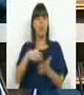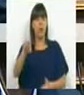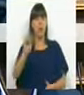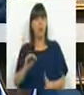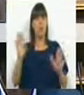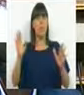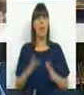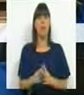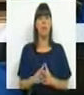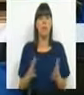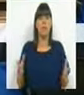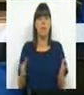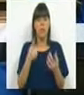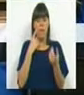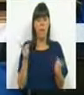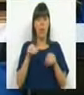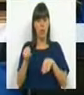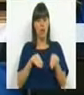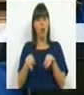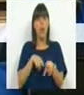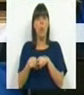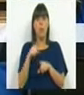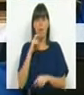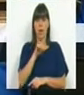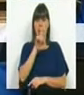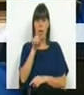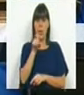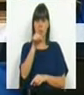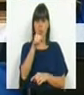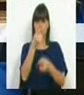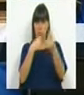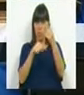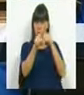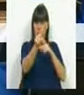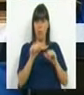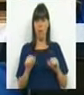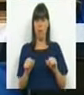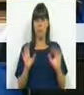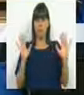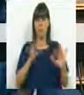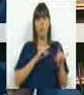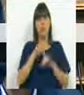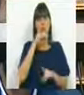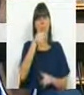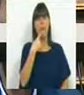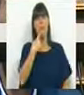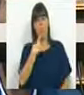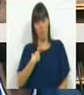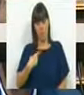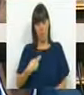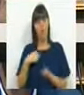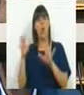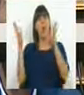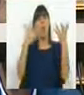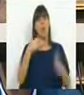Partido Socialista. E, portanto, voltando ao jogo político, a questão que eu lhe coloco e devolvo é a seguinte. O Sr. Deputado pergunta